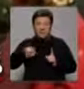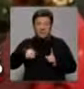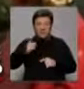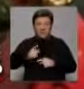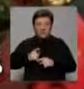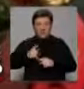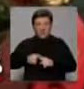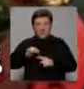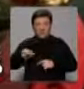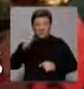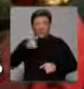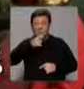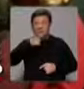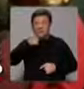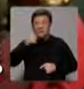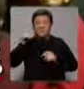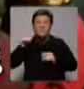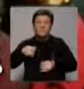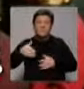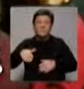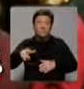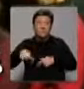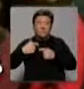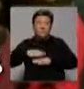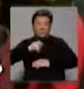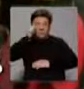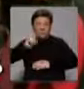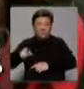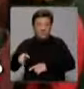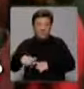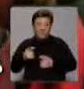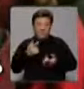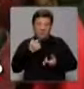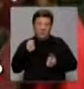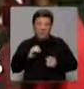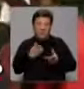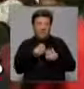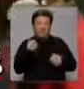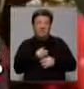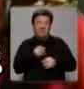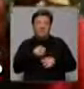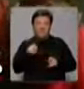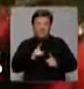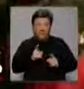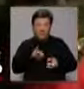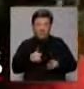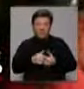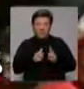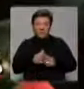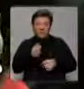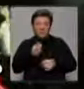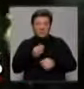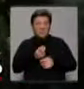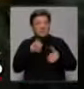gregos que Prometeram o fim da austeridade e não cumpriram portanto isto para dizer que não há assim tantos festejos como isso os festejos estão